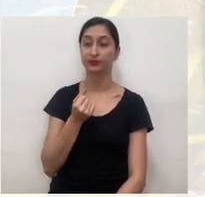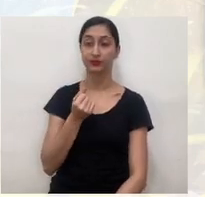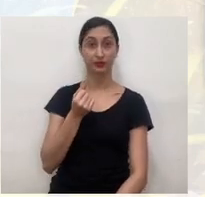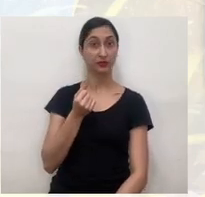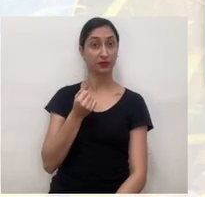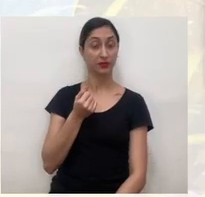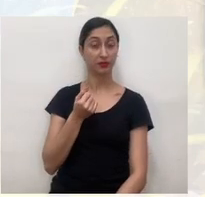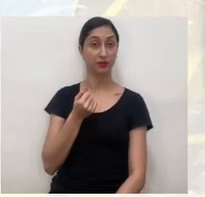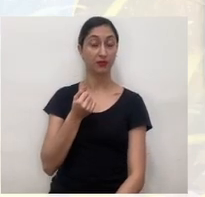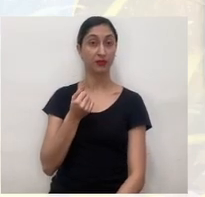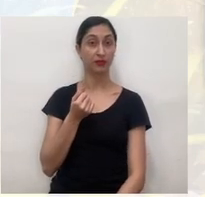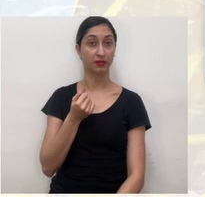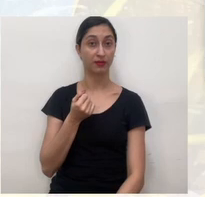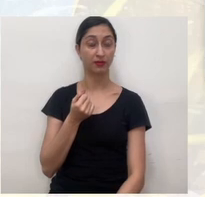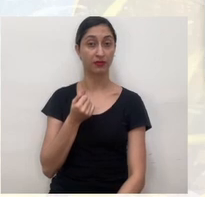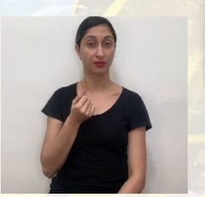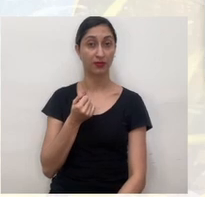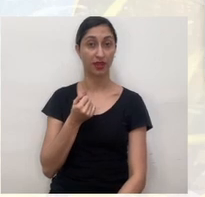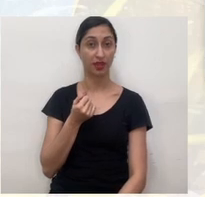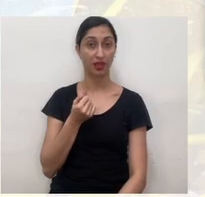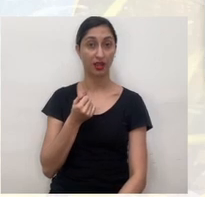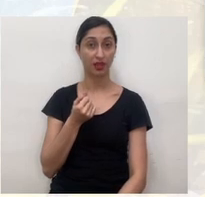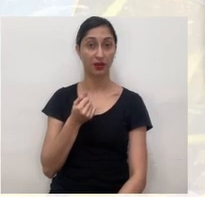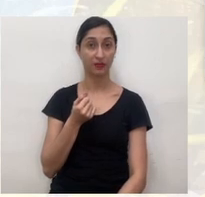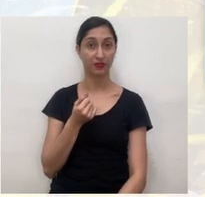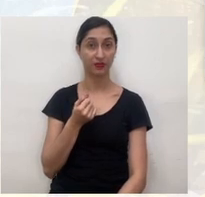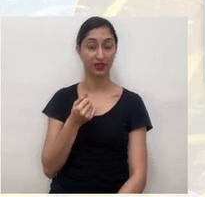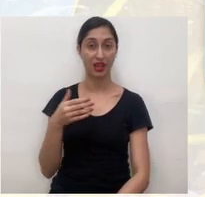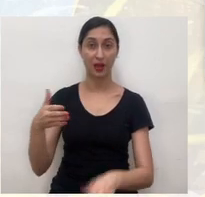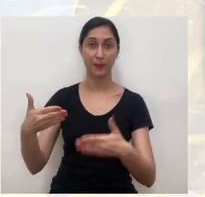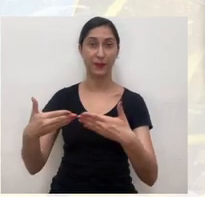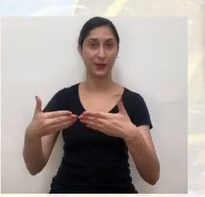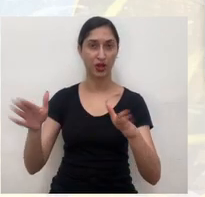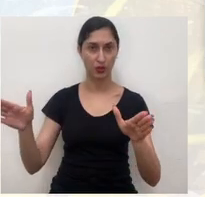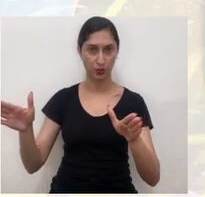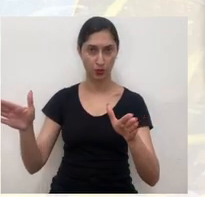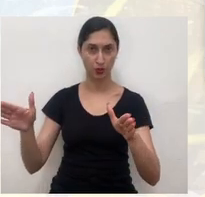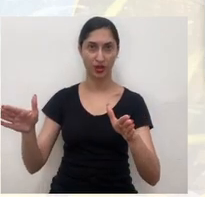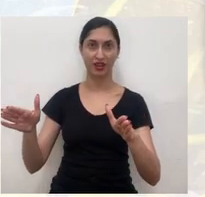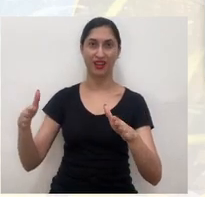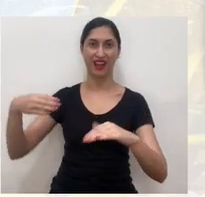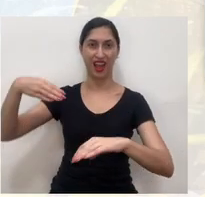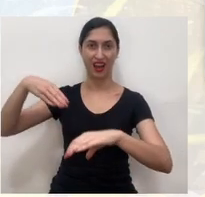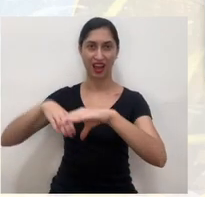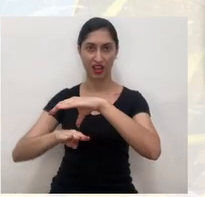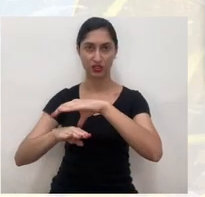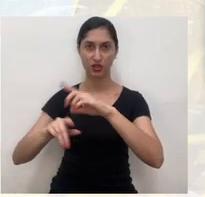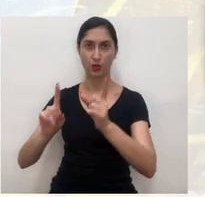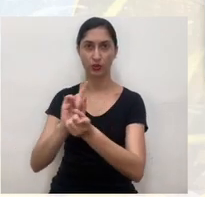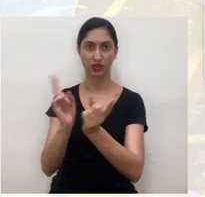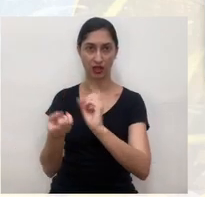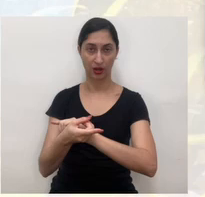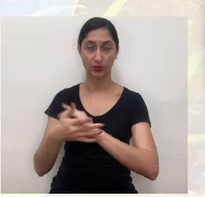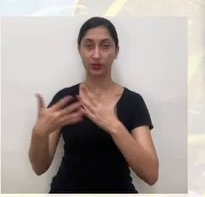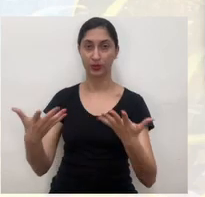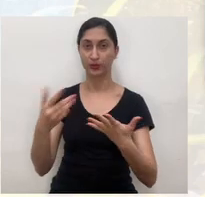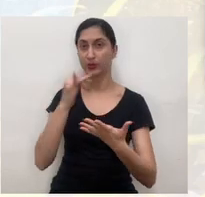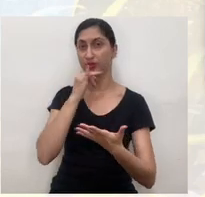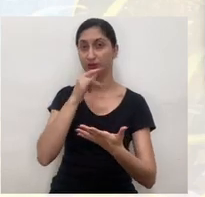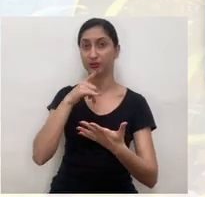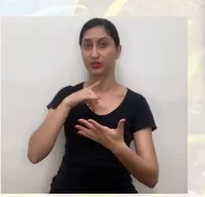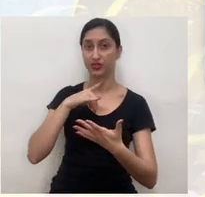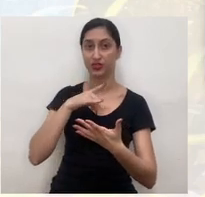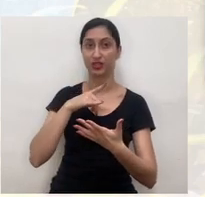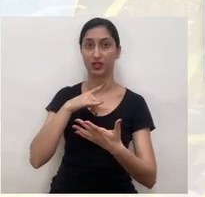o portão da garagem era do lado oposto à garagem. Então, literalmente, o terreno tinha uma avenida